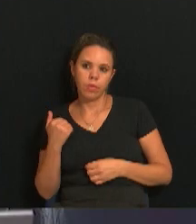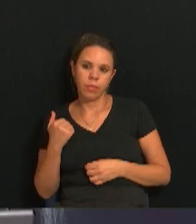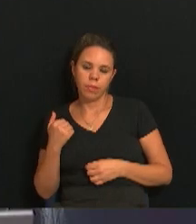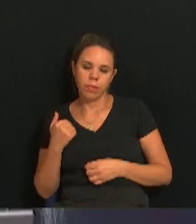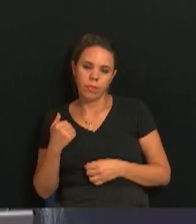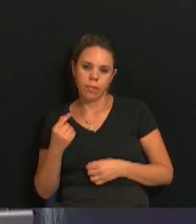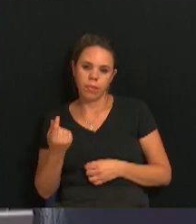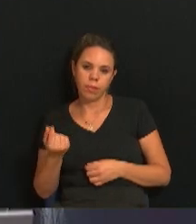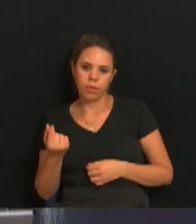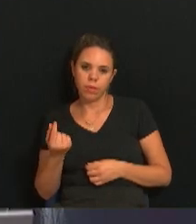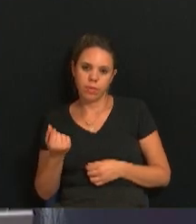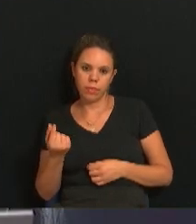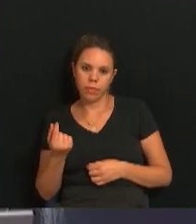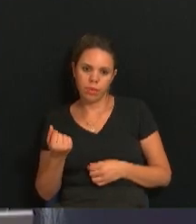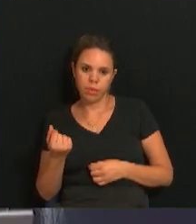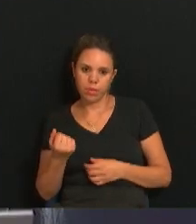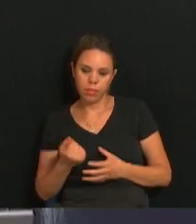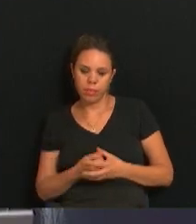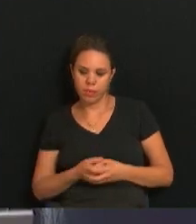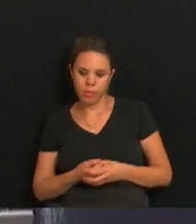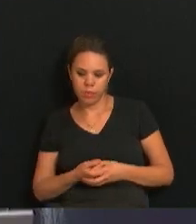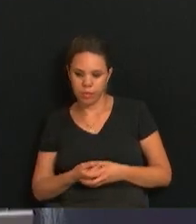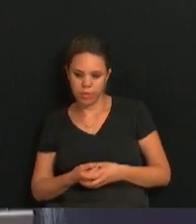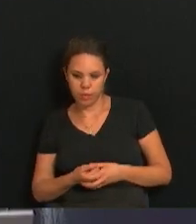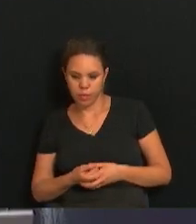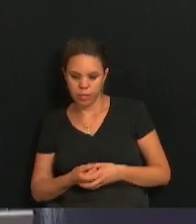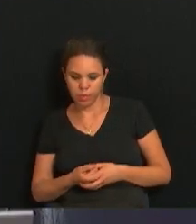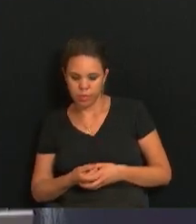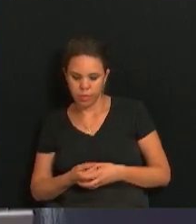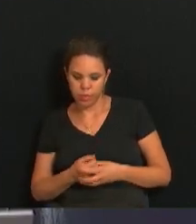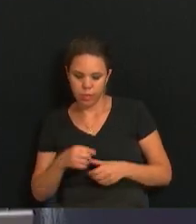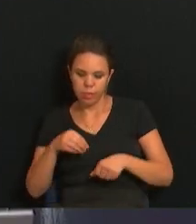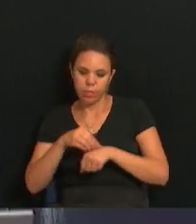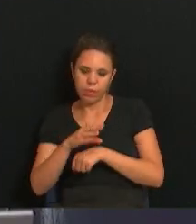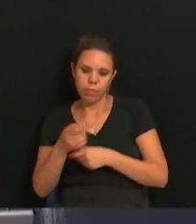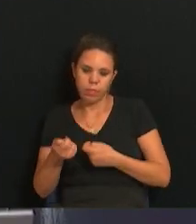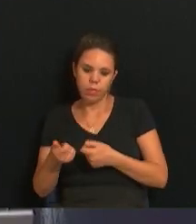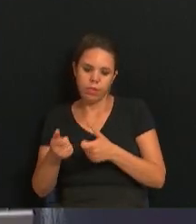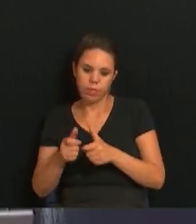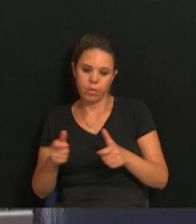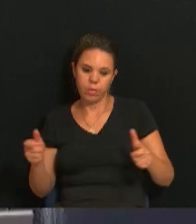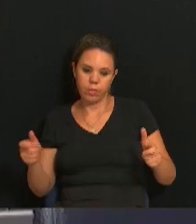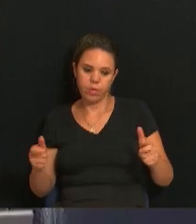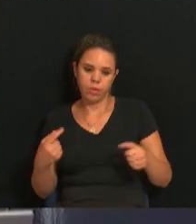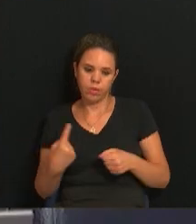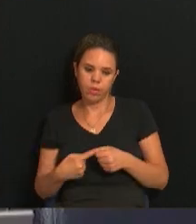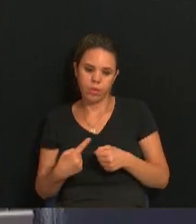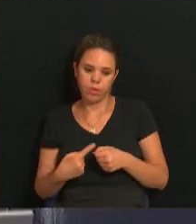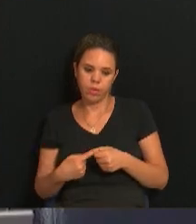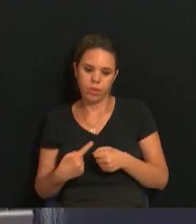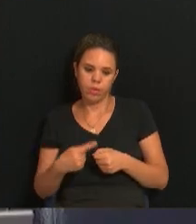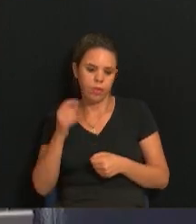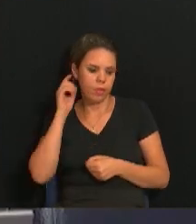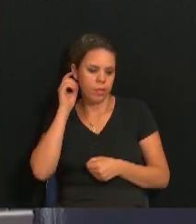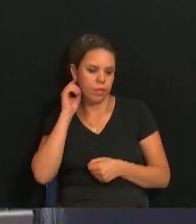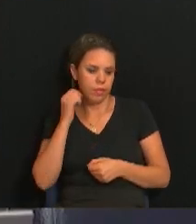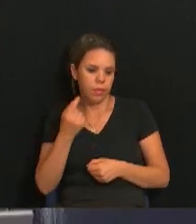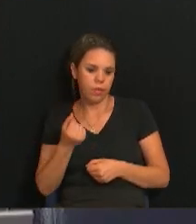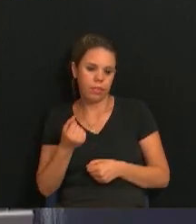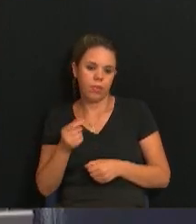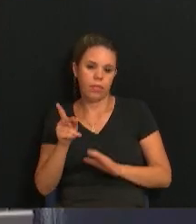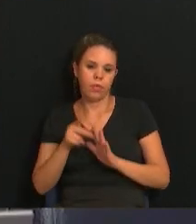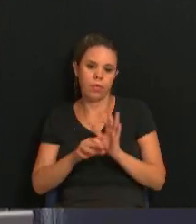destinação, e isso traz um benefício enorme para o município, né, porque esse dinheiro é aplicado em